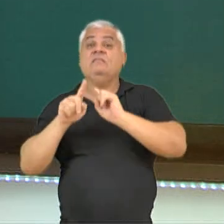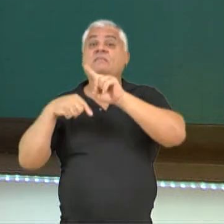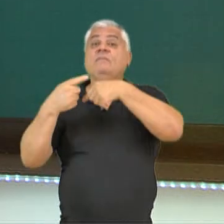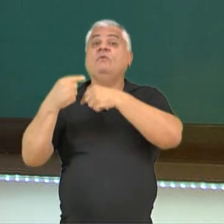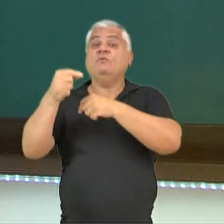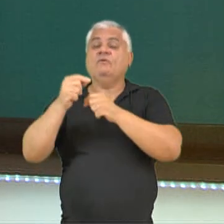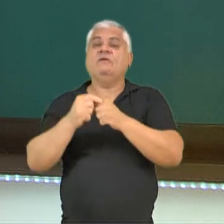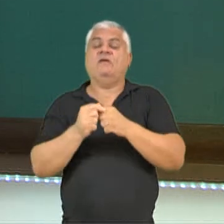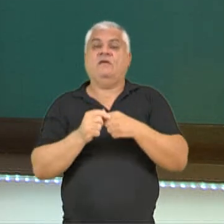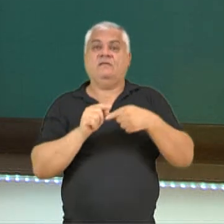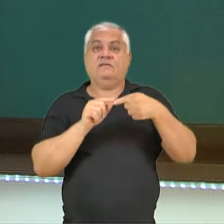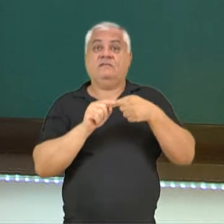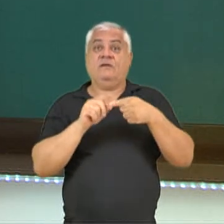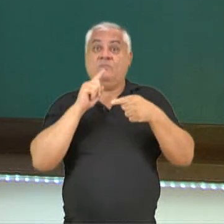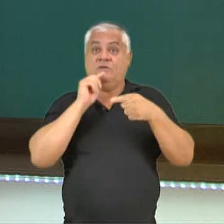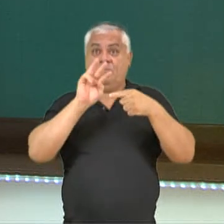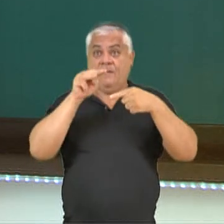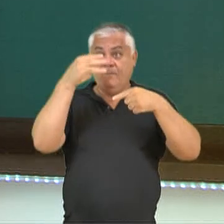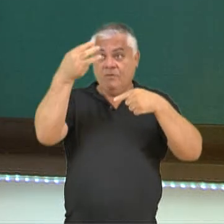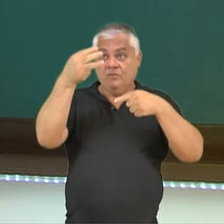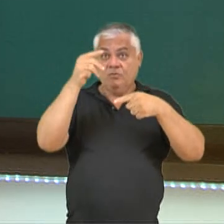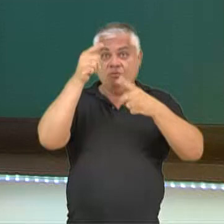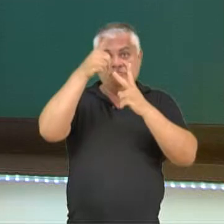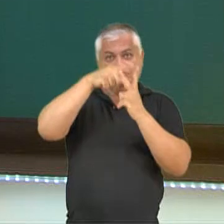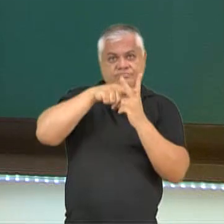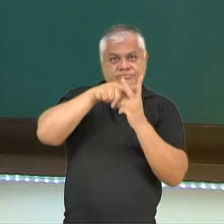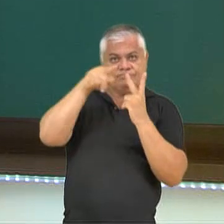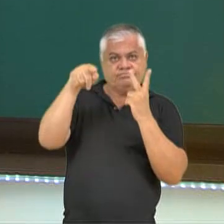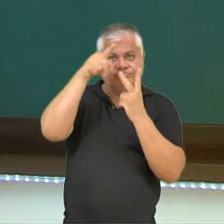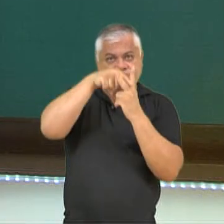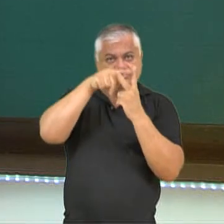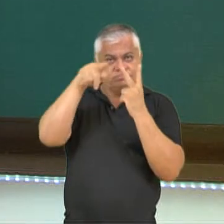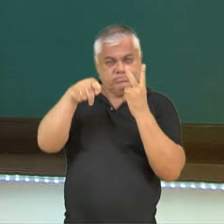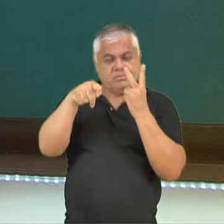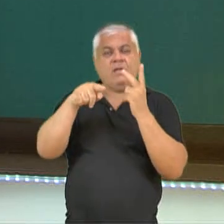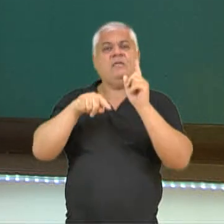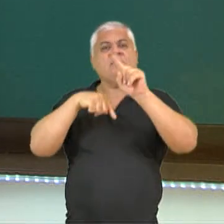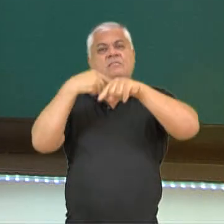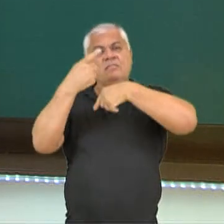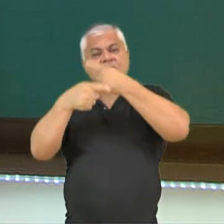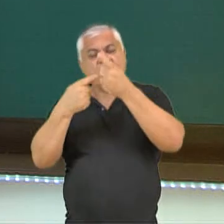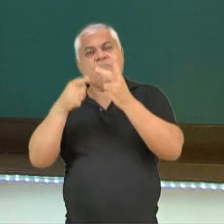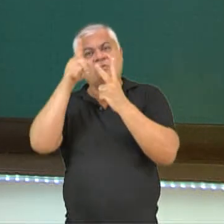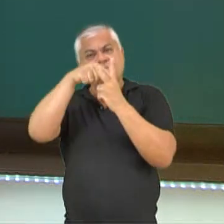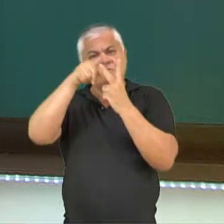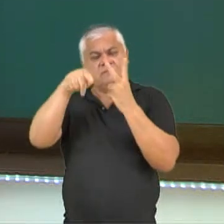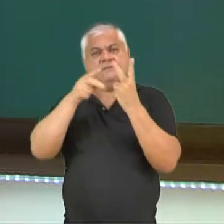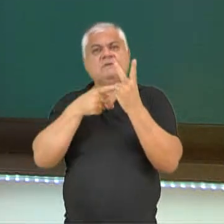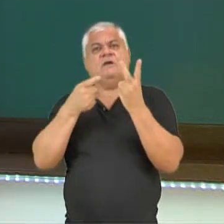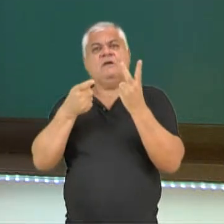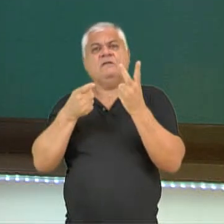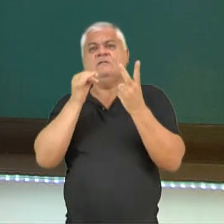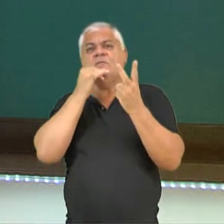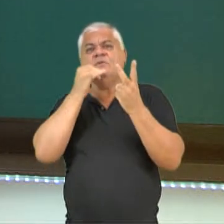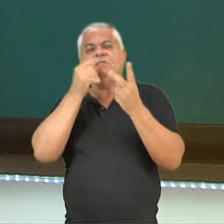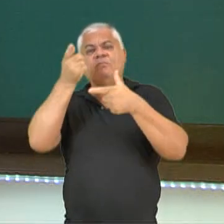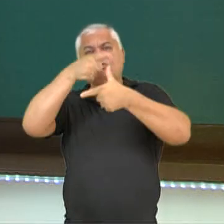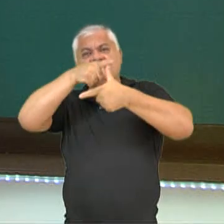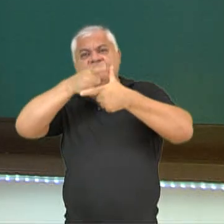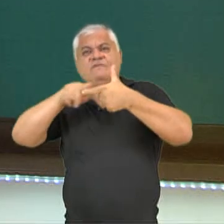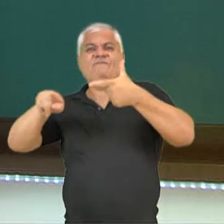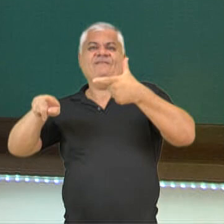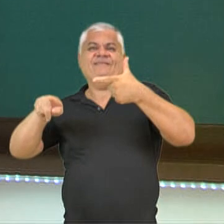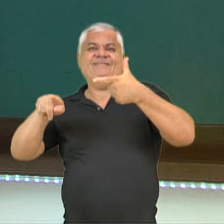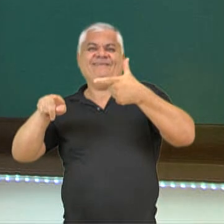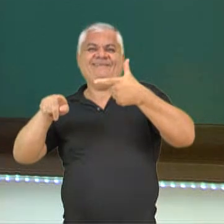depois, transforma essa potência em raiz, ok? Depois de transformar em raiz, fatora o que está lá